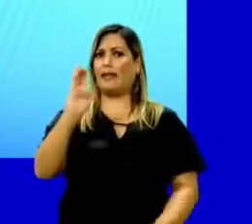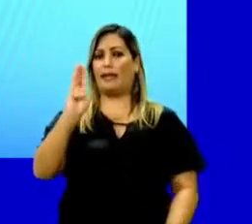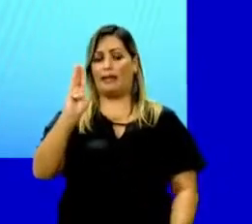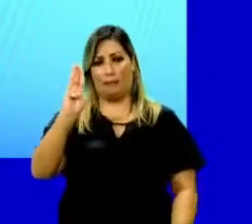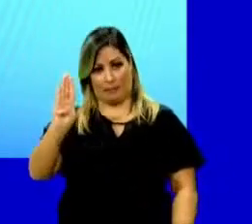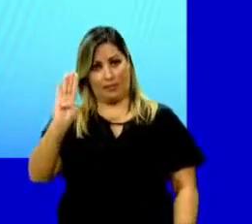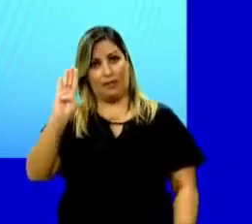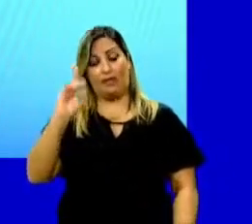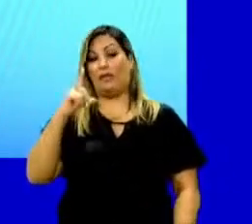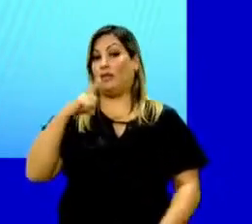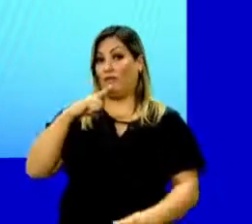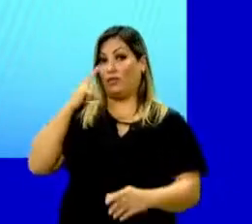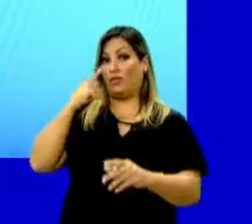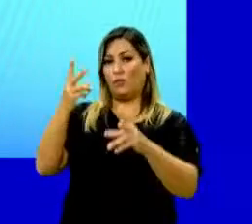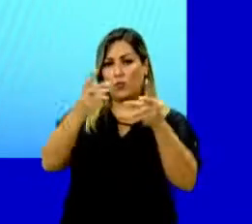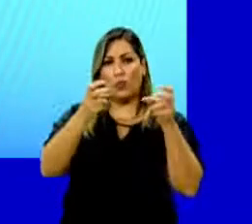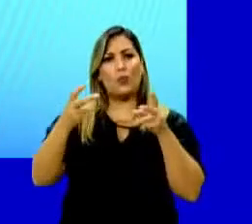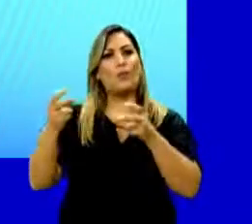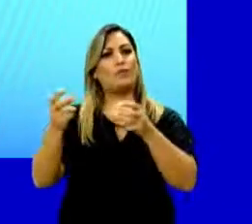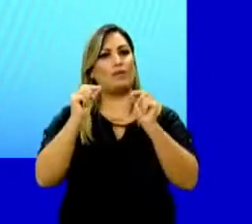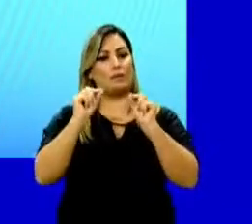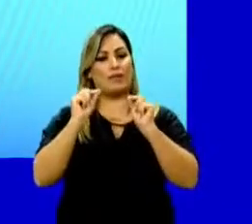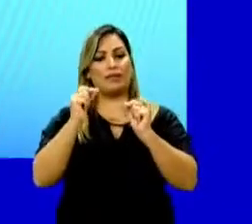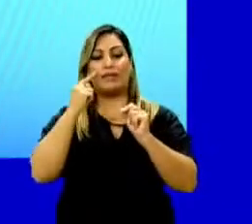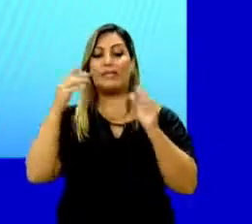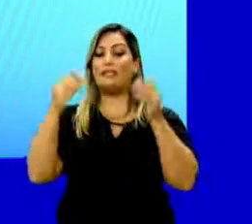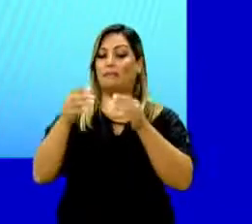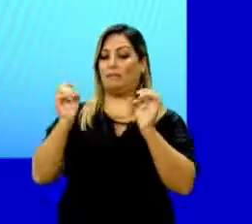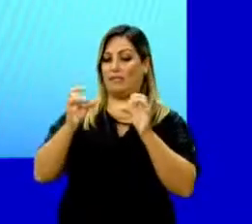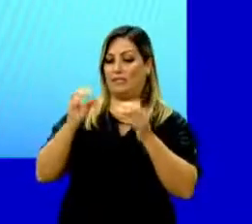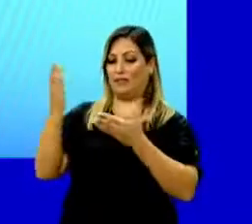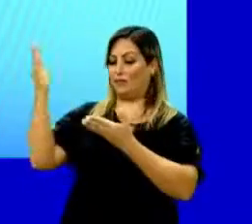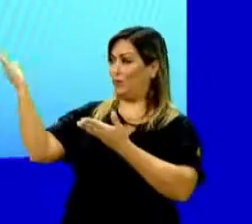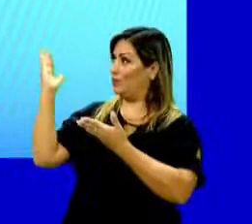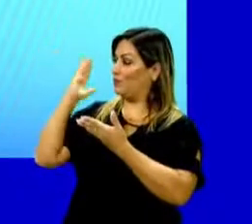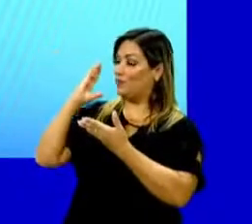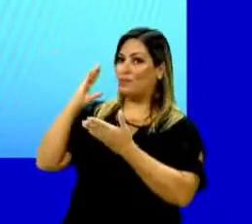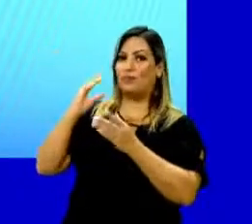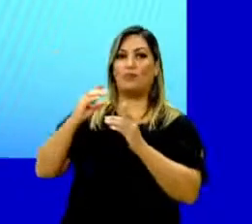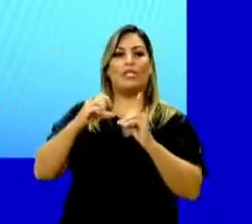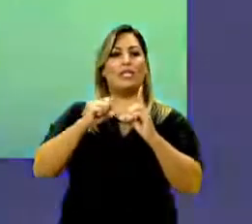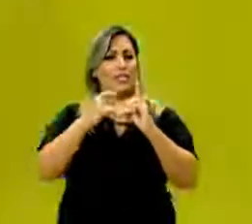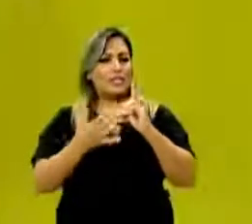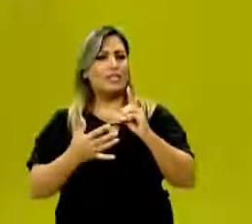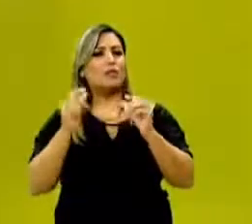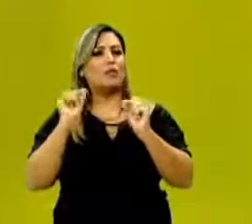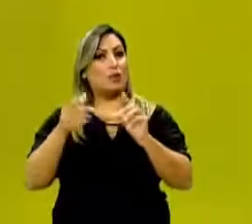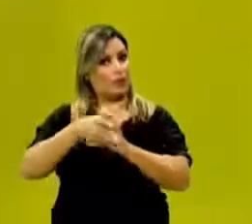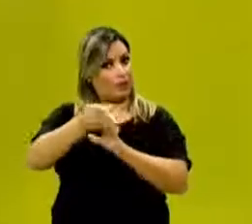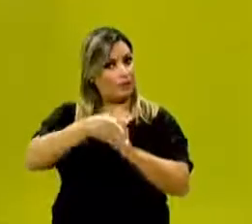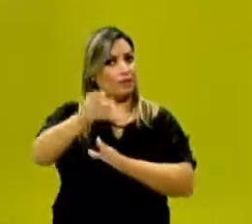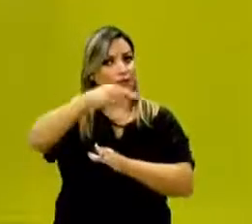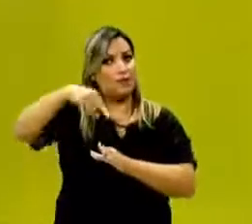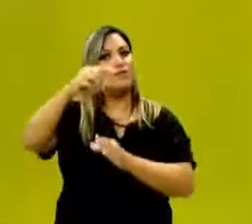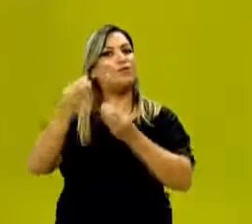possam identificar uma finalidade específica no texto. O descritor orienta você a isso,